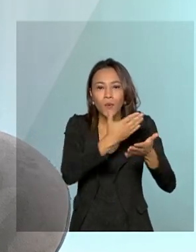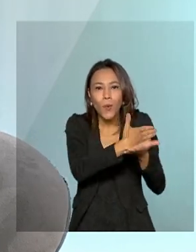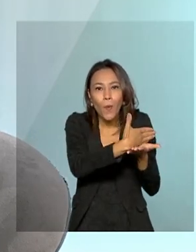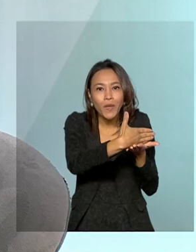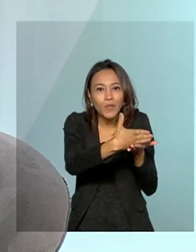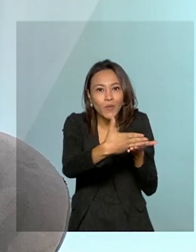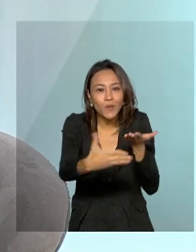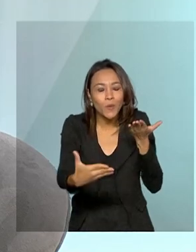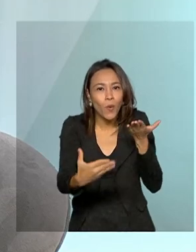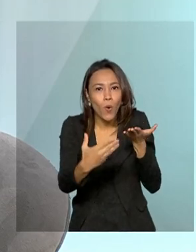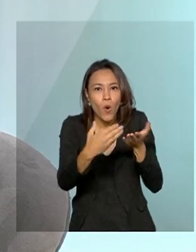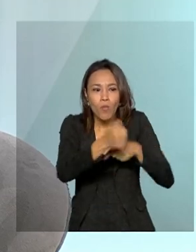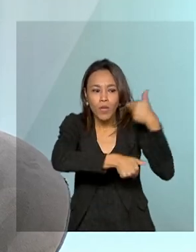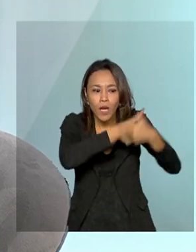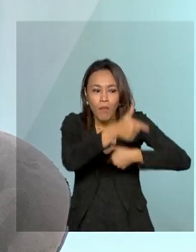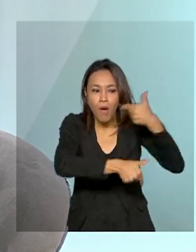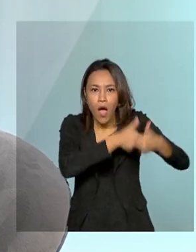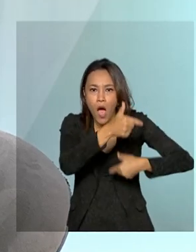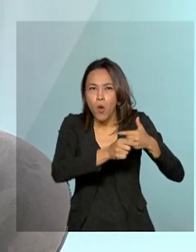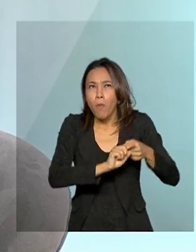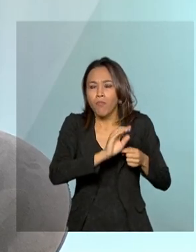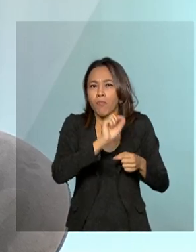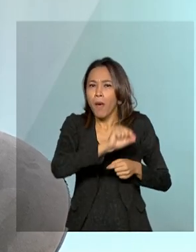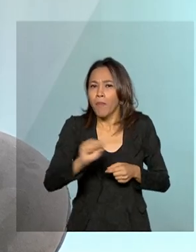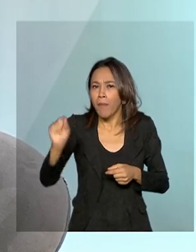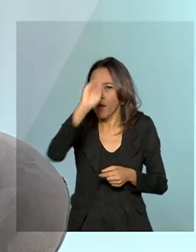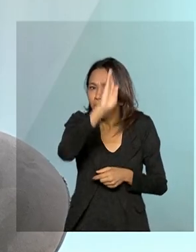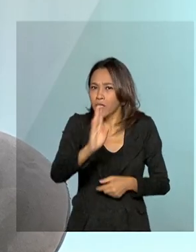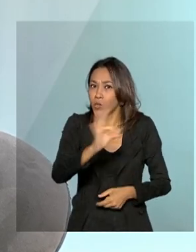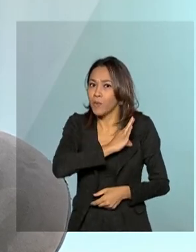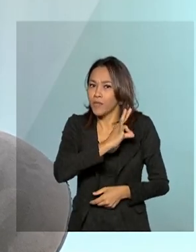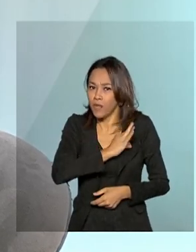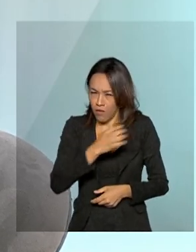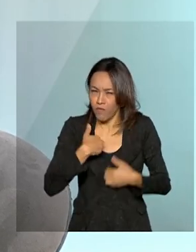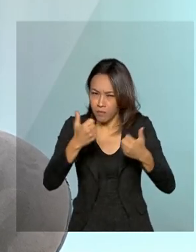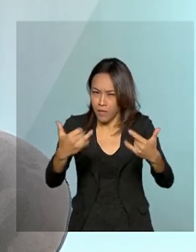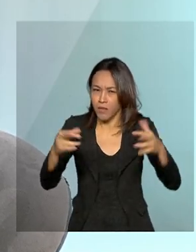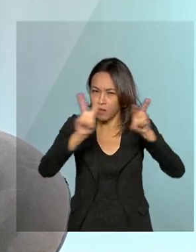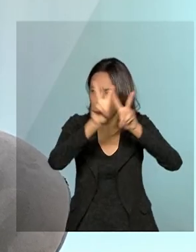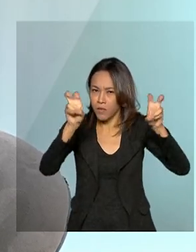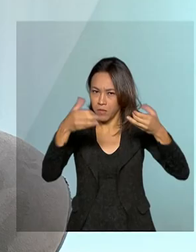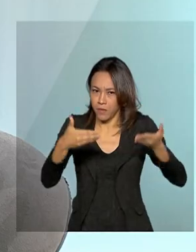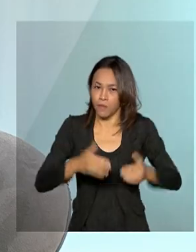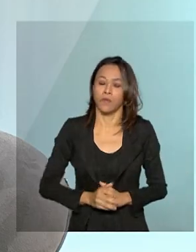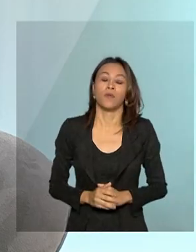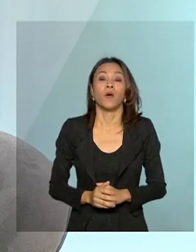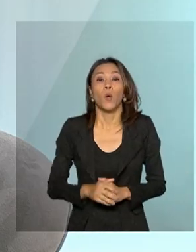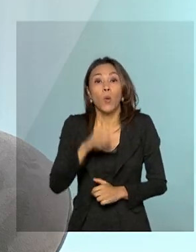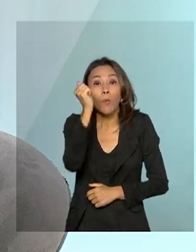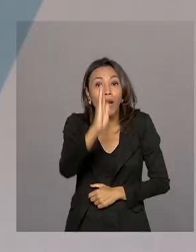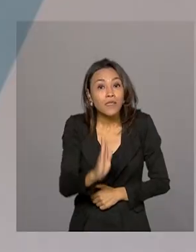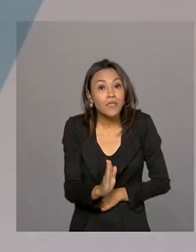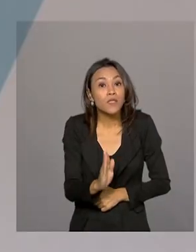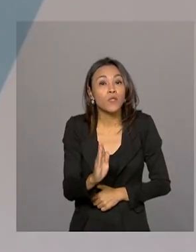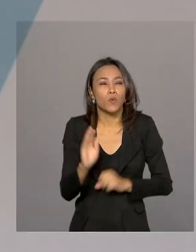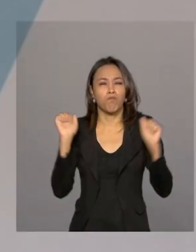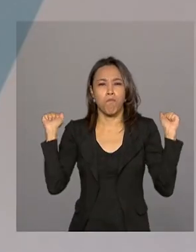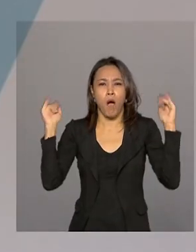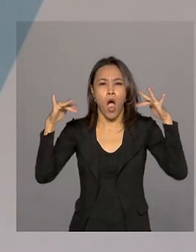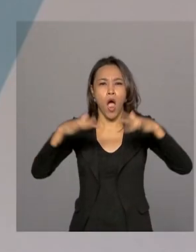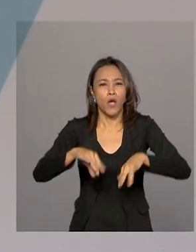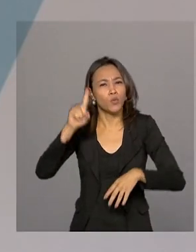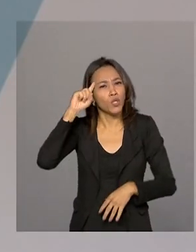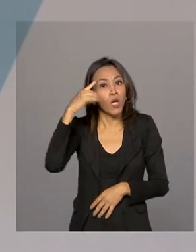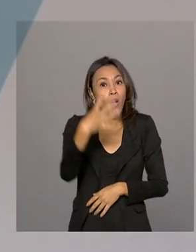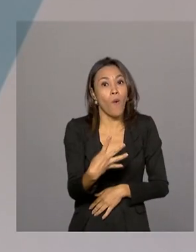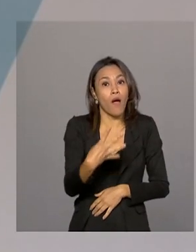operação policial no Brasil. E eu queria falar sobre isso, né? Por favor. O Brasil sediou no dia 4 de